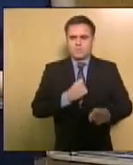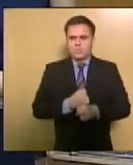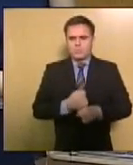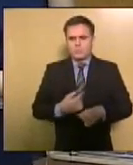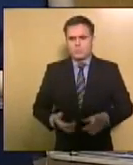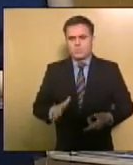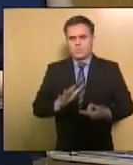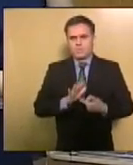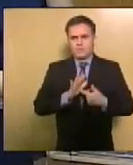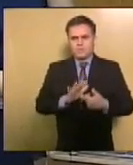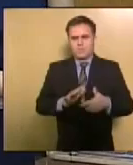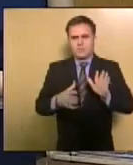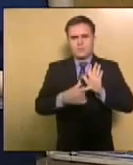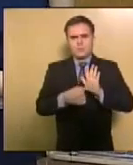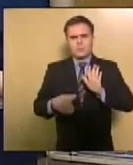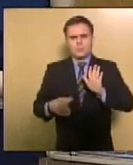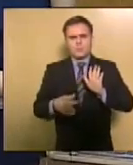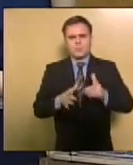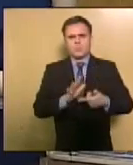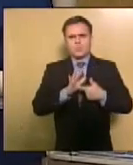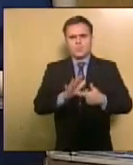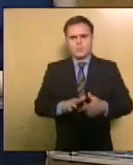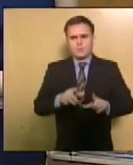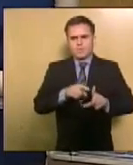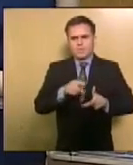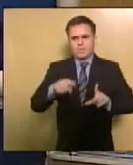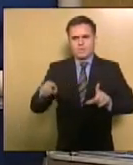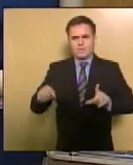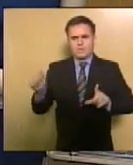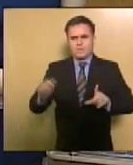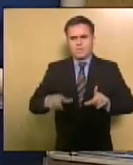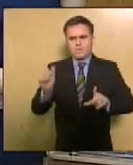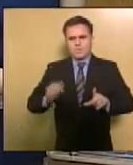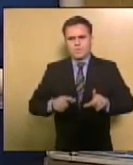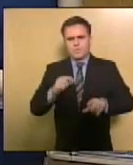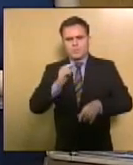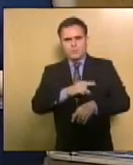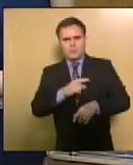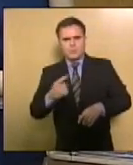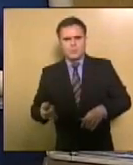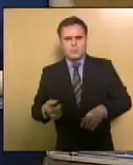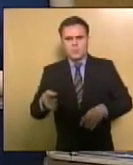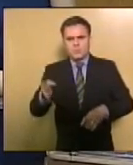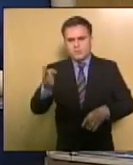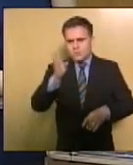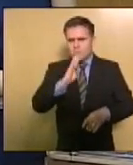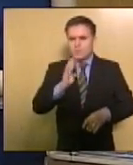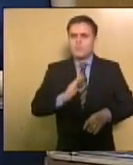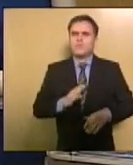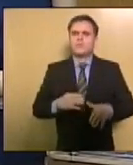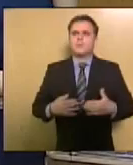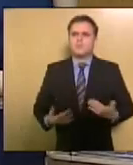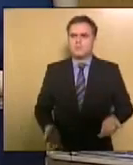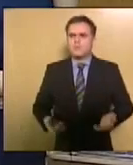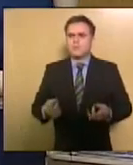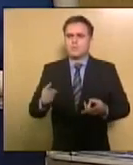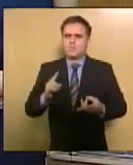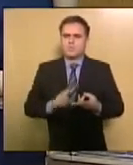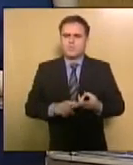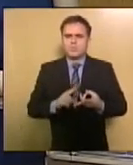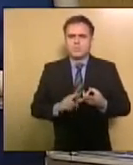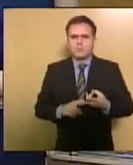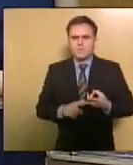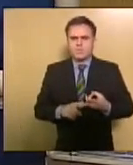destacar também nesse gráfico que a curva azul é a taxa de homicídio nacional é a taxa de homicídio brasileira a